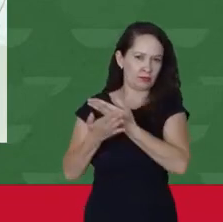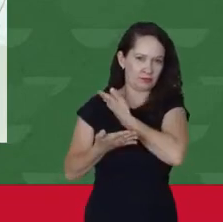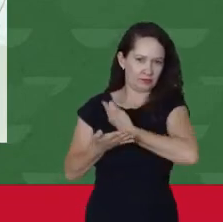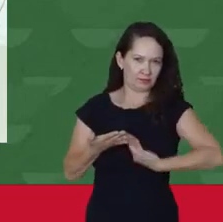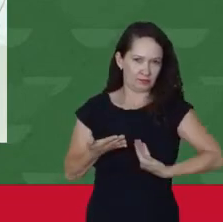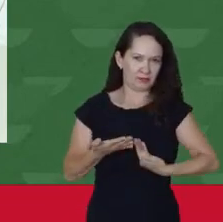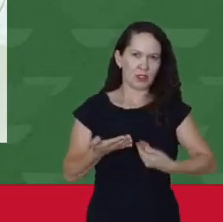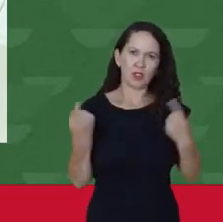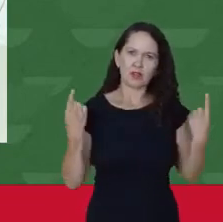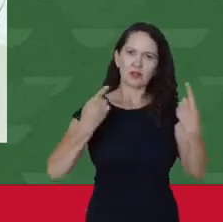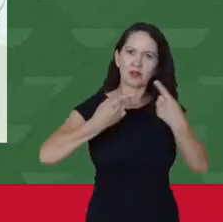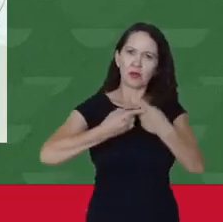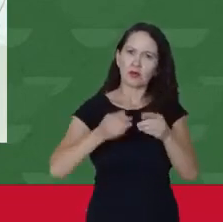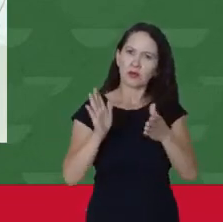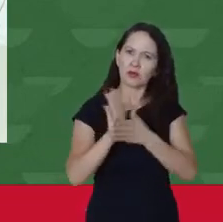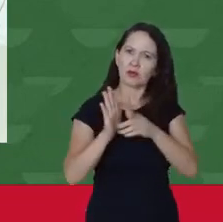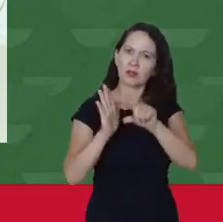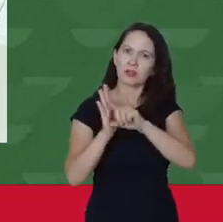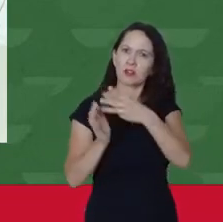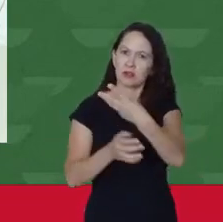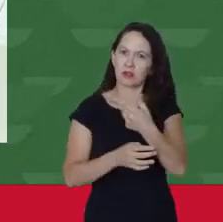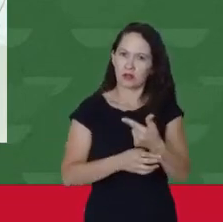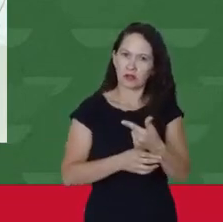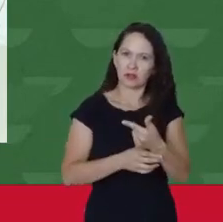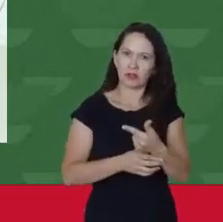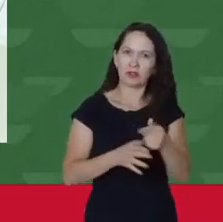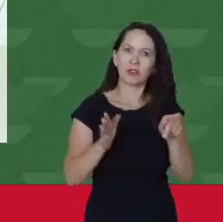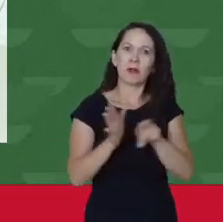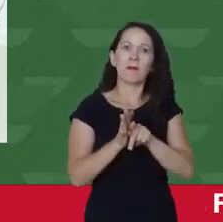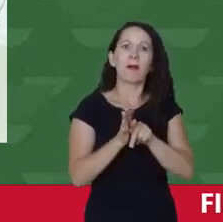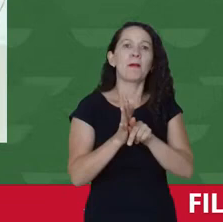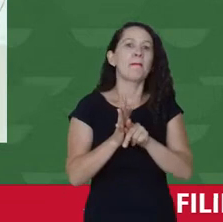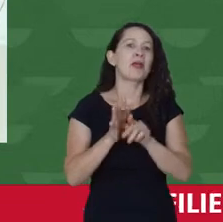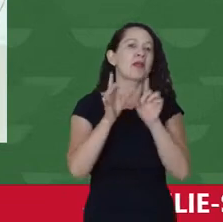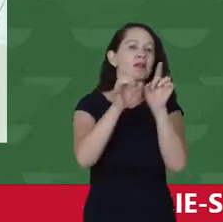tem que ser contra a PEC 32, que é a PEC da rachadinha.